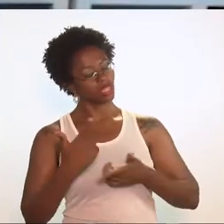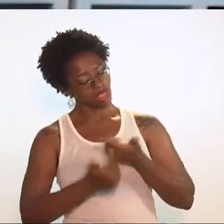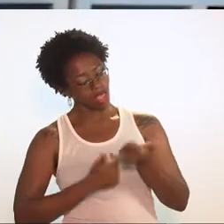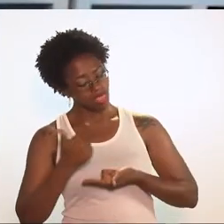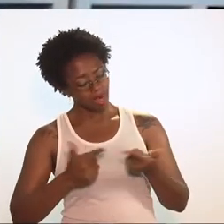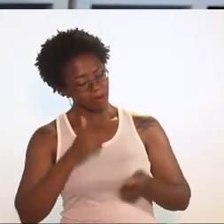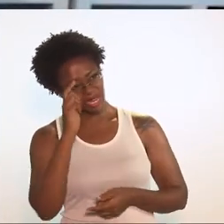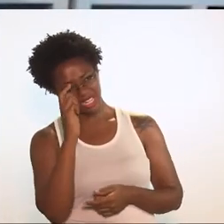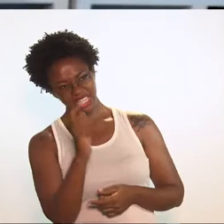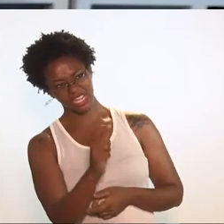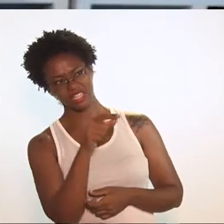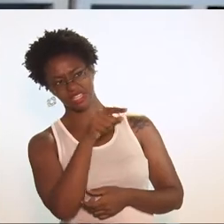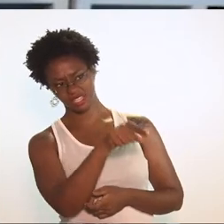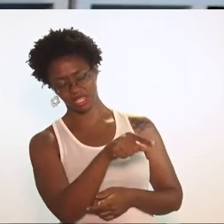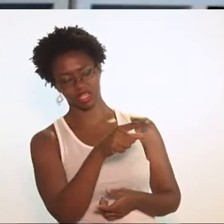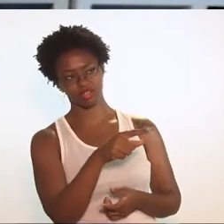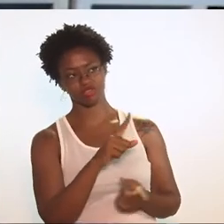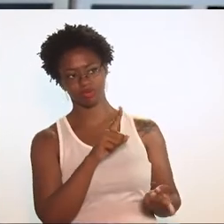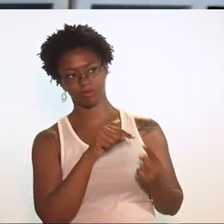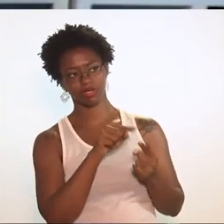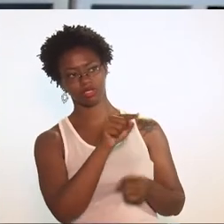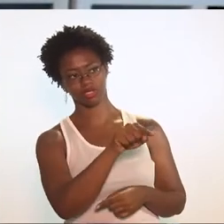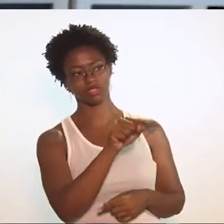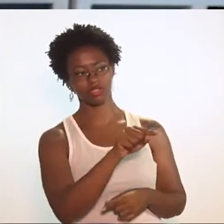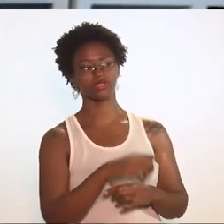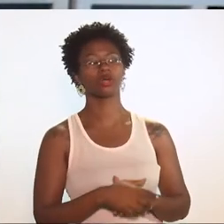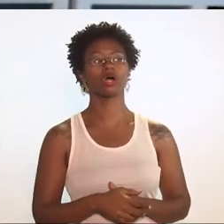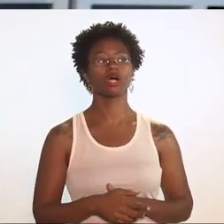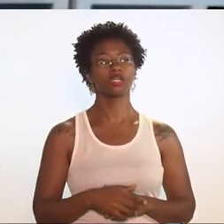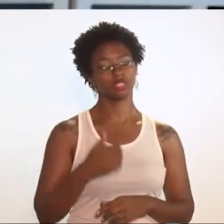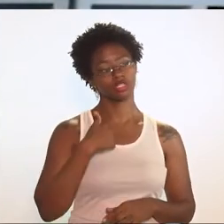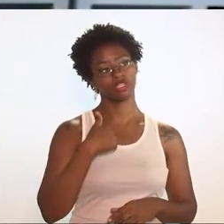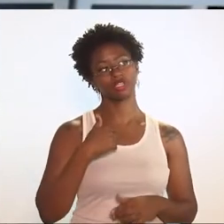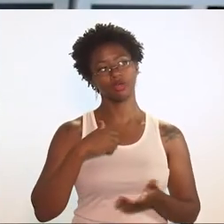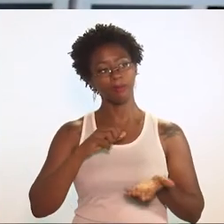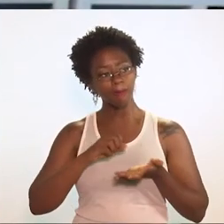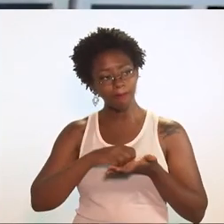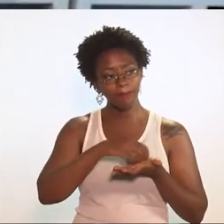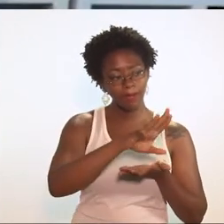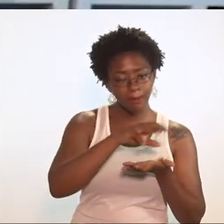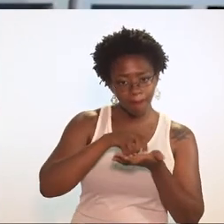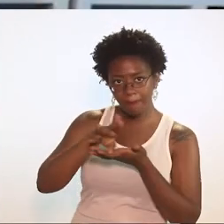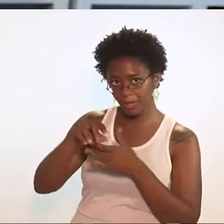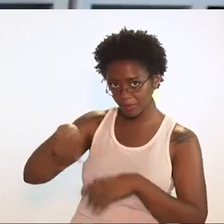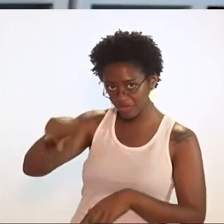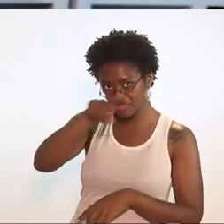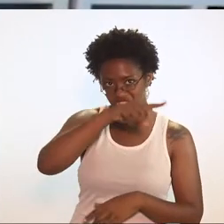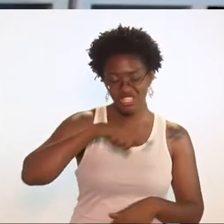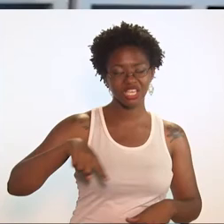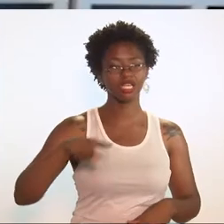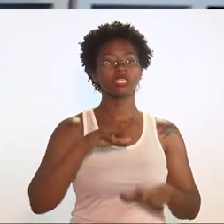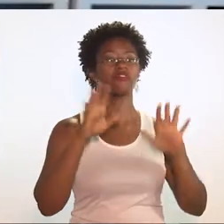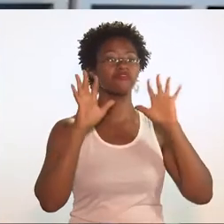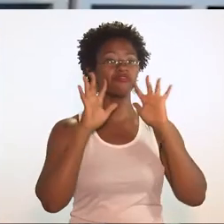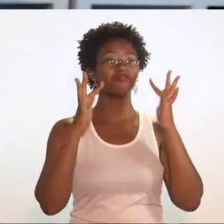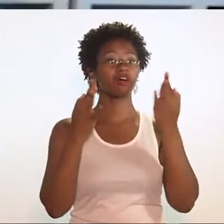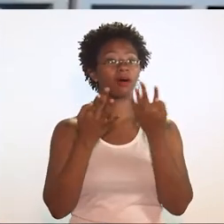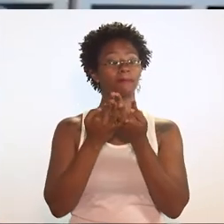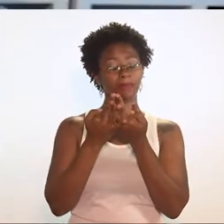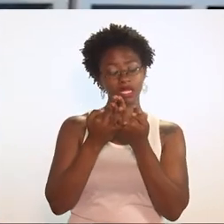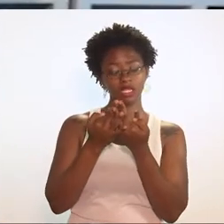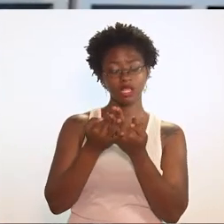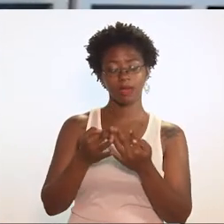nós, existe um trabalho muito interessante sobre isso que eu aconselho para você e para o nosso público, que